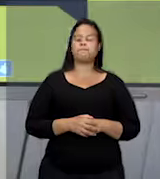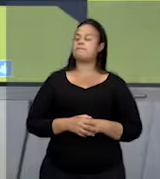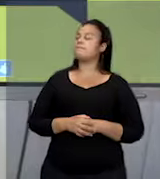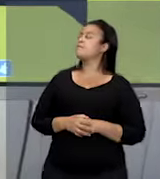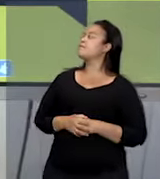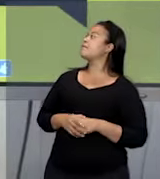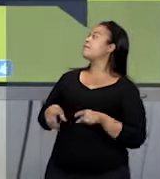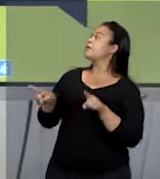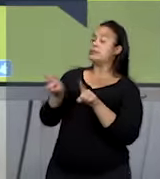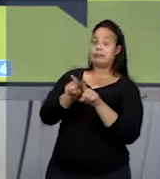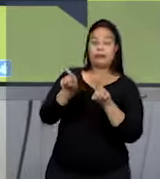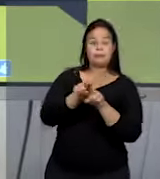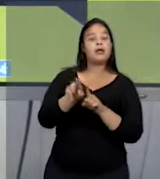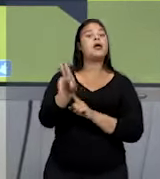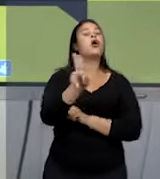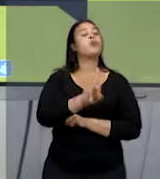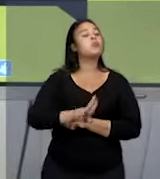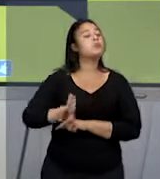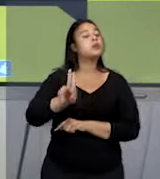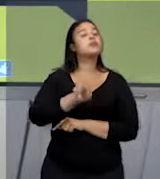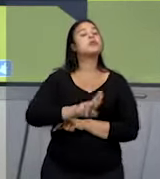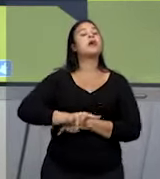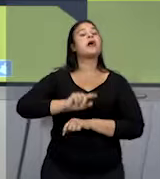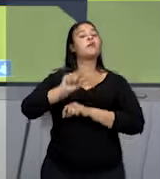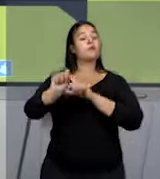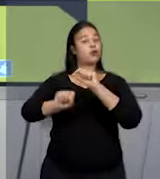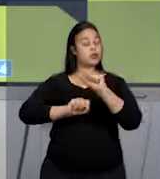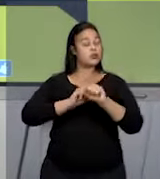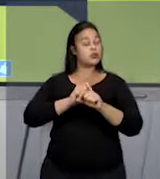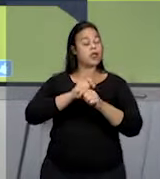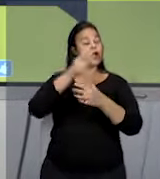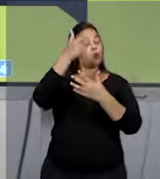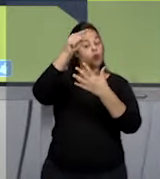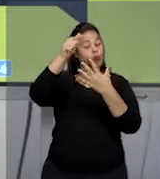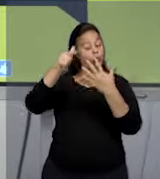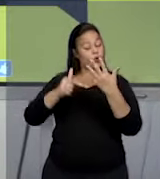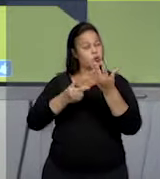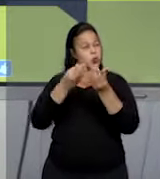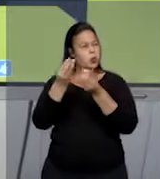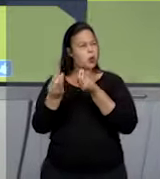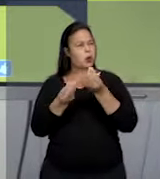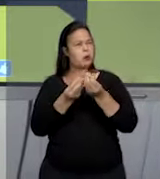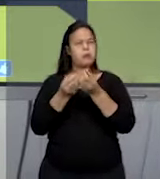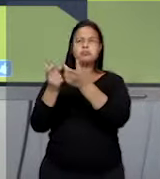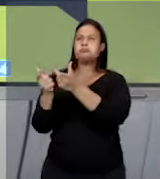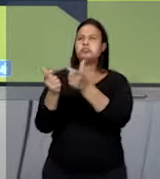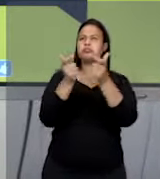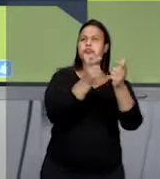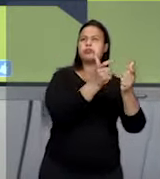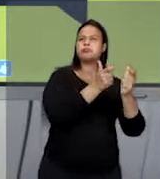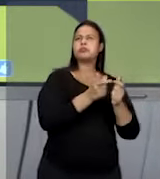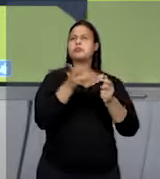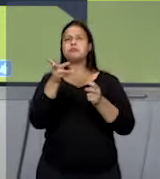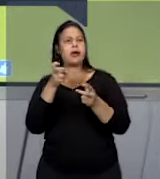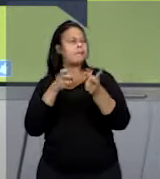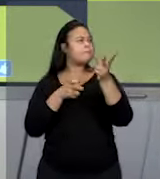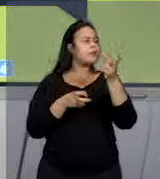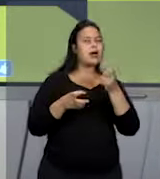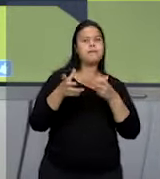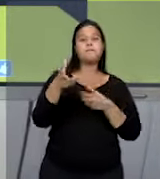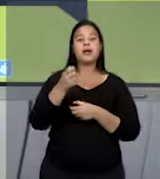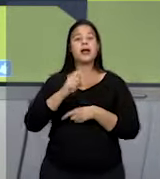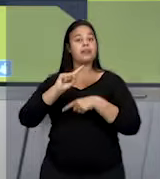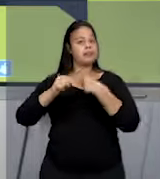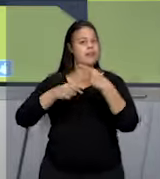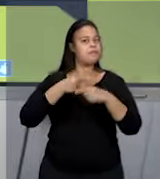Nós também usamos um outro modo para nos orientarmos atualmente. Depois